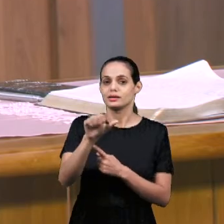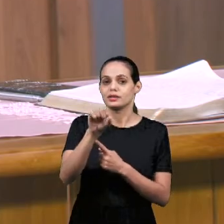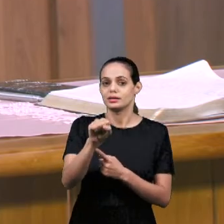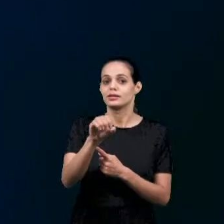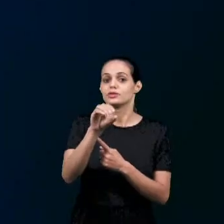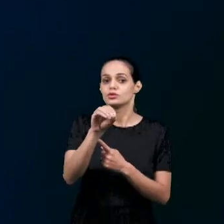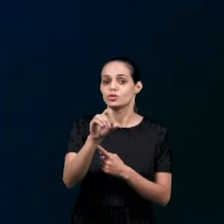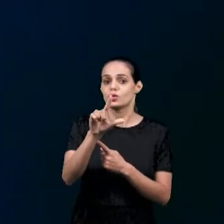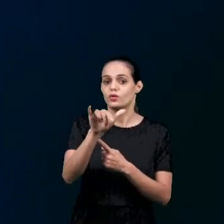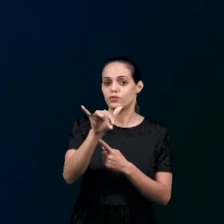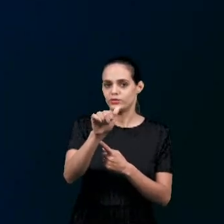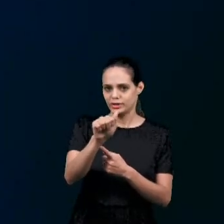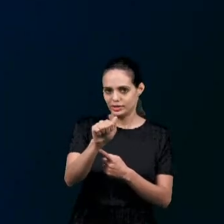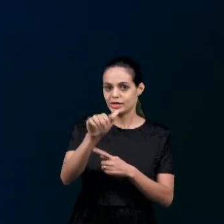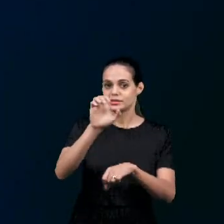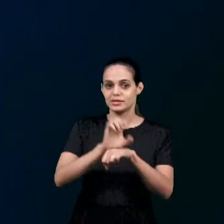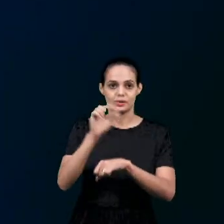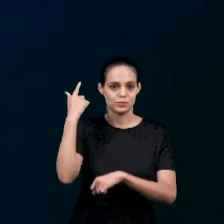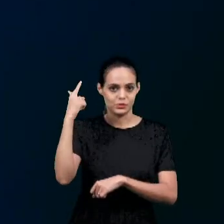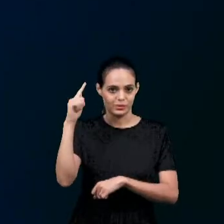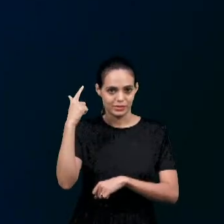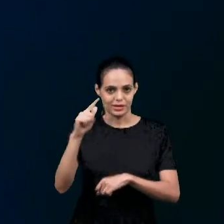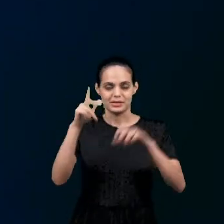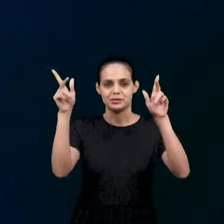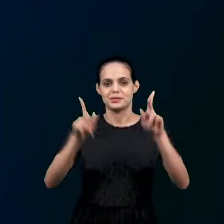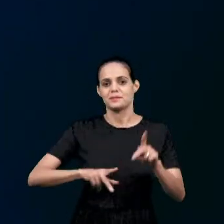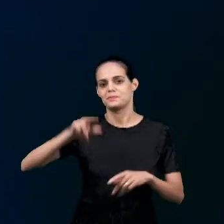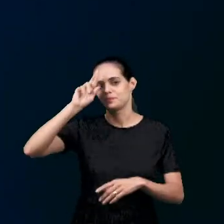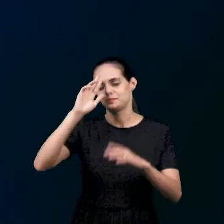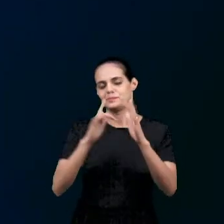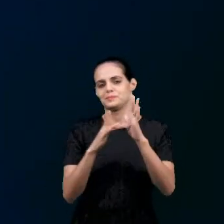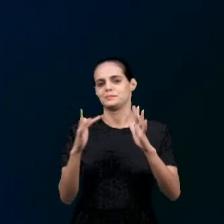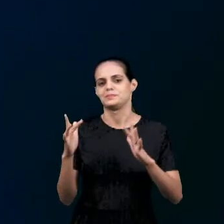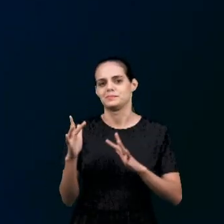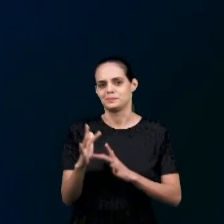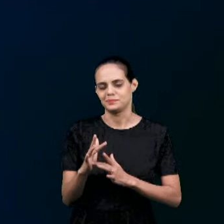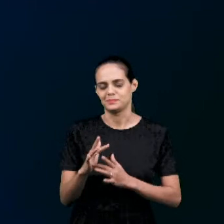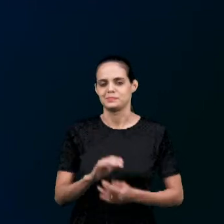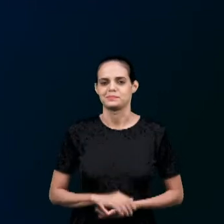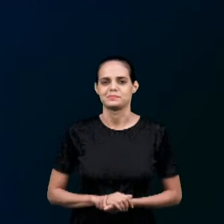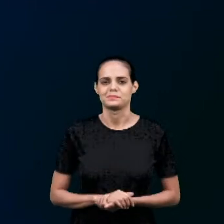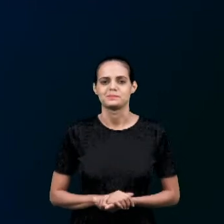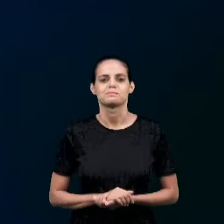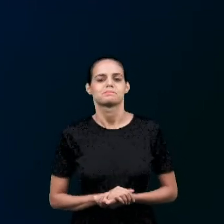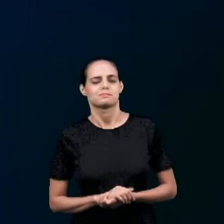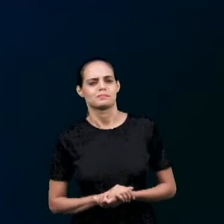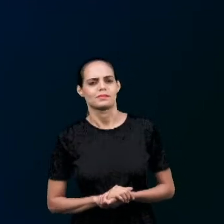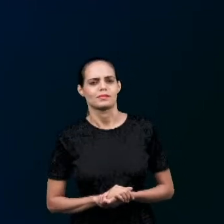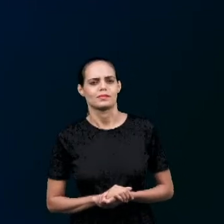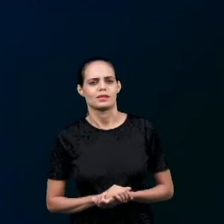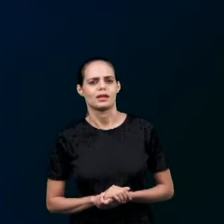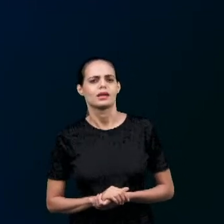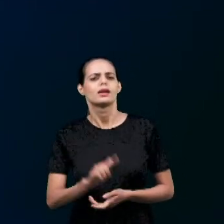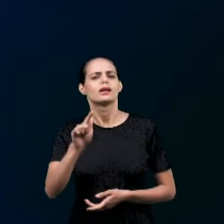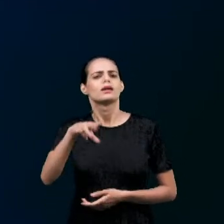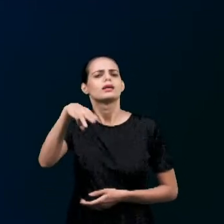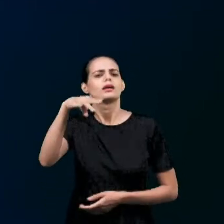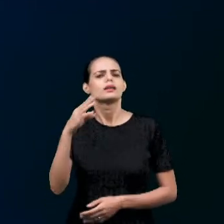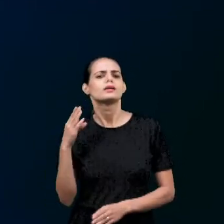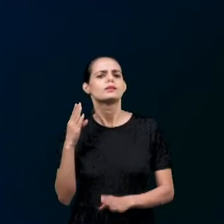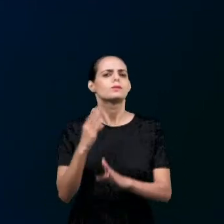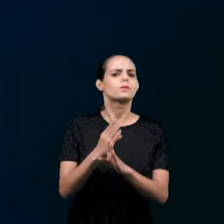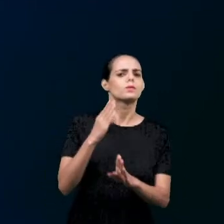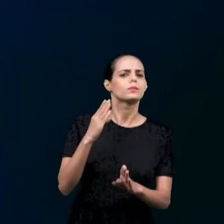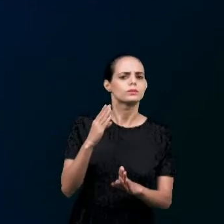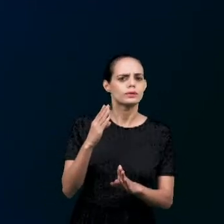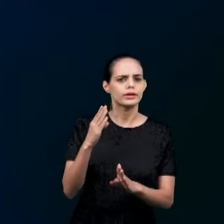A paz do Senhor Jesus. A paz do Senhor Jesus. Sofia, Quem achou o tesouro? Um